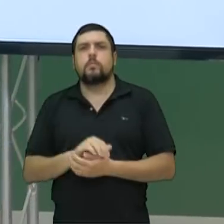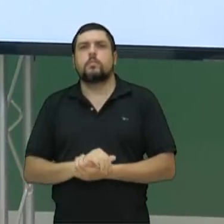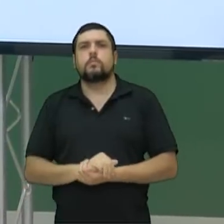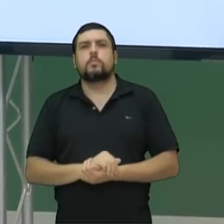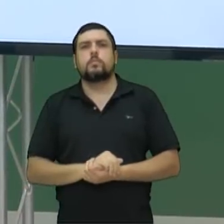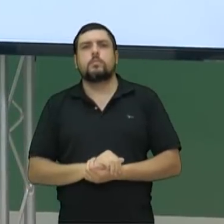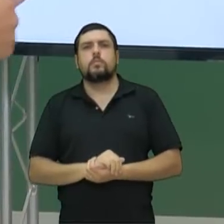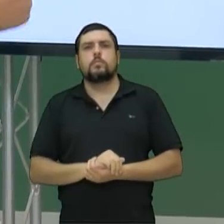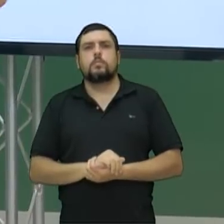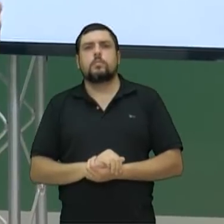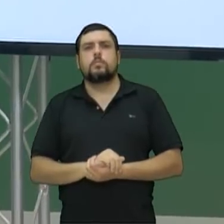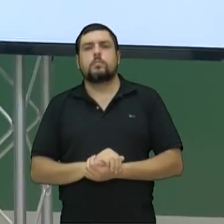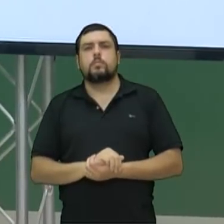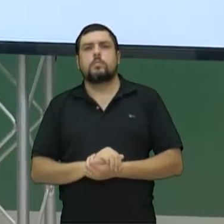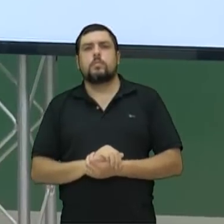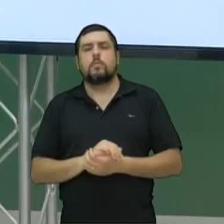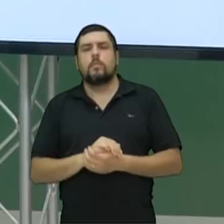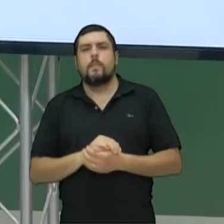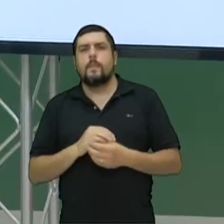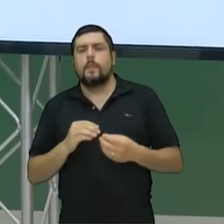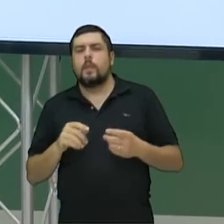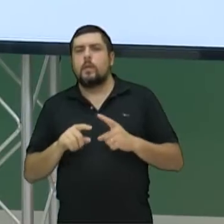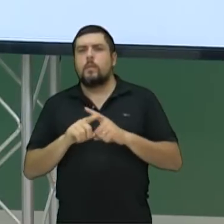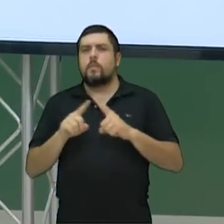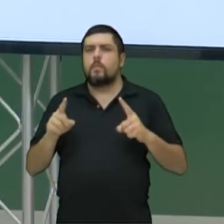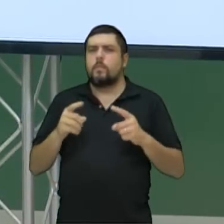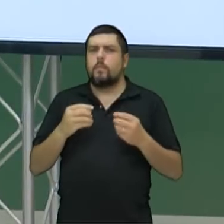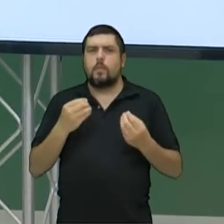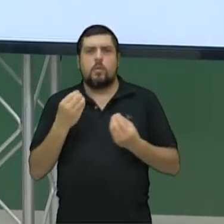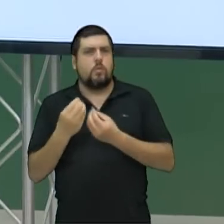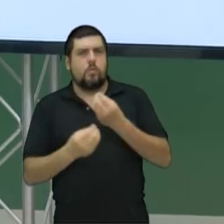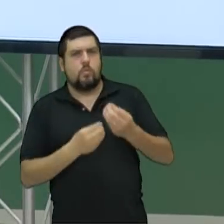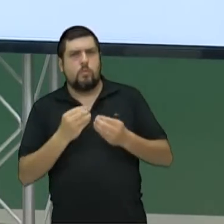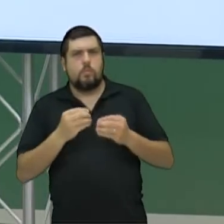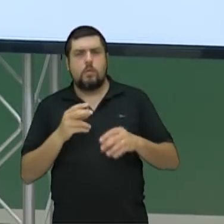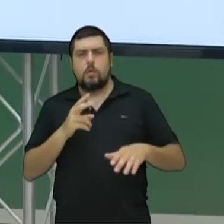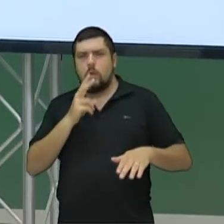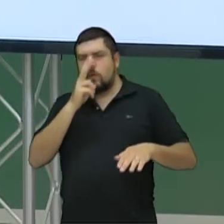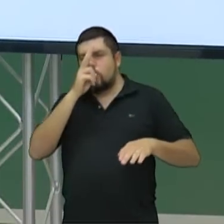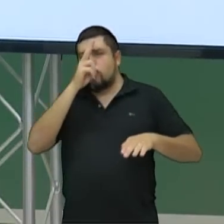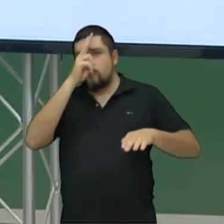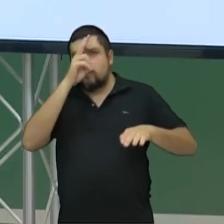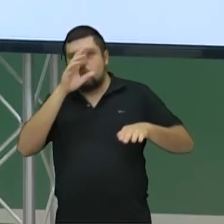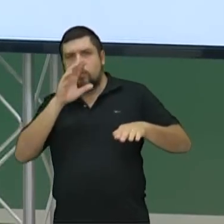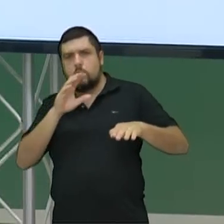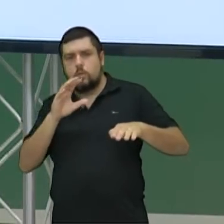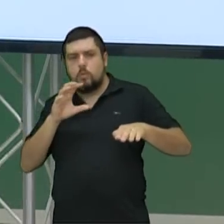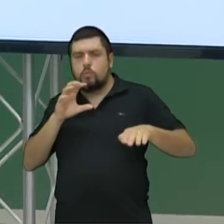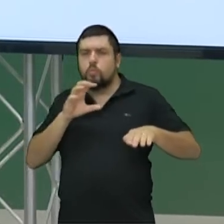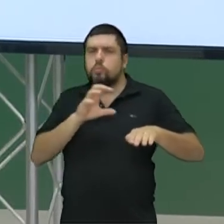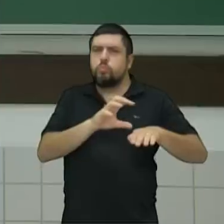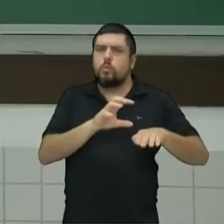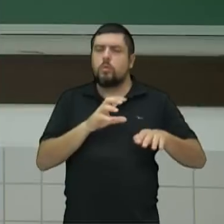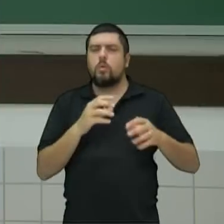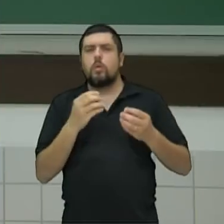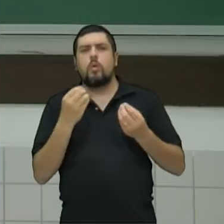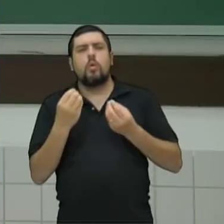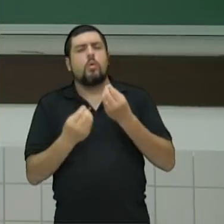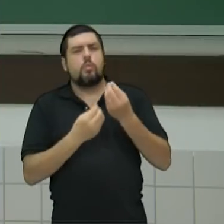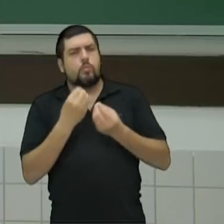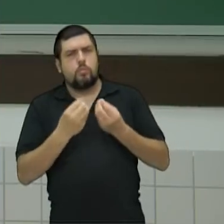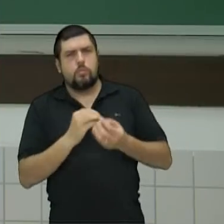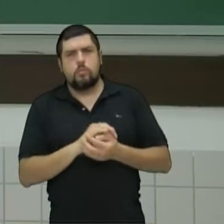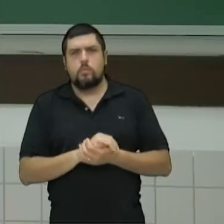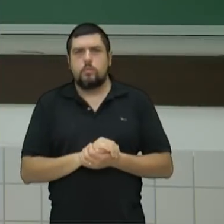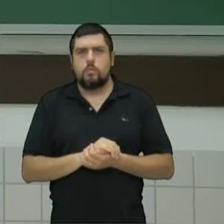Como essa força atua nos corpos? E aí que vem a terceira lei de Newton. A terceira lei de Newton ela vai falar